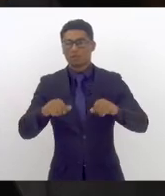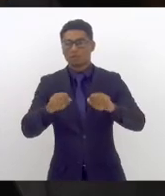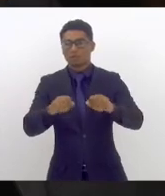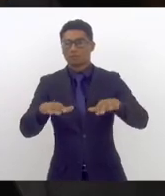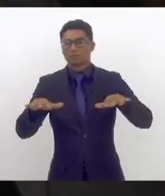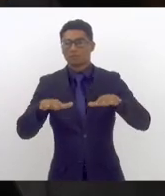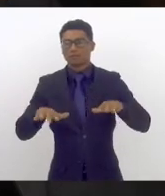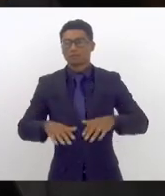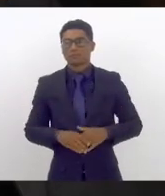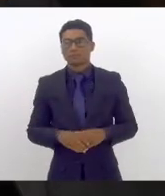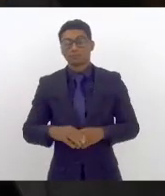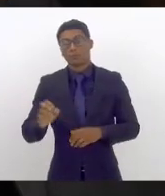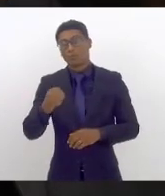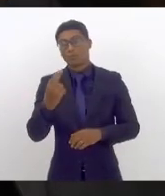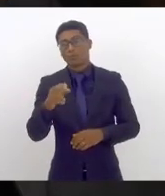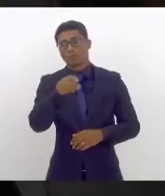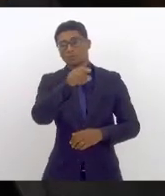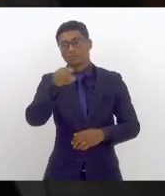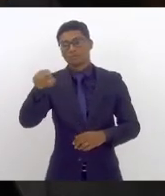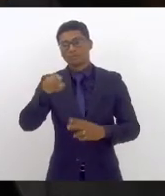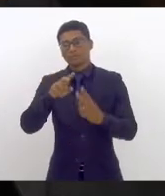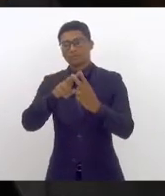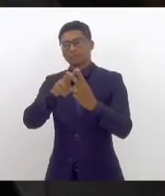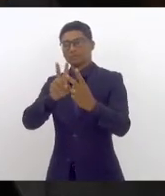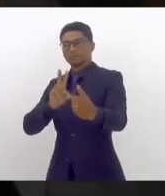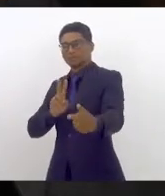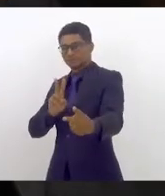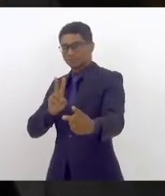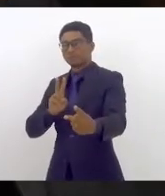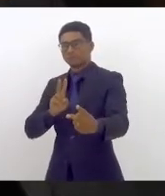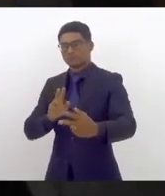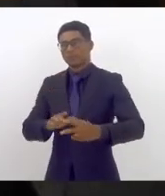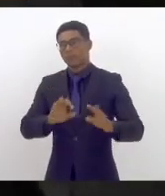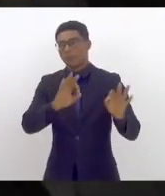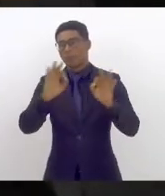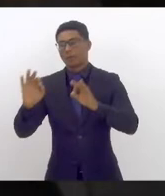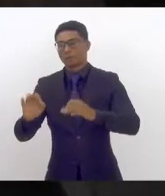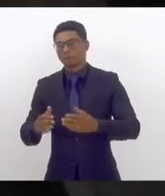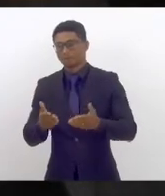ou que nos acompanham de forma remota